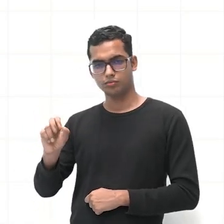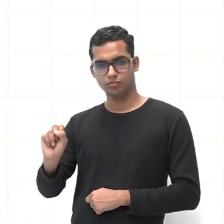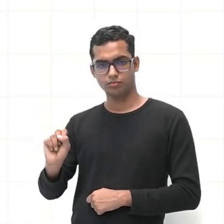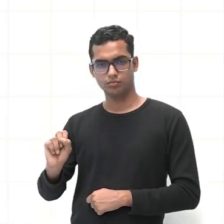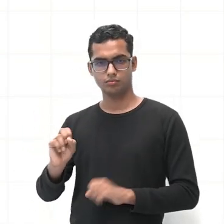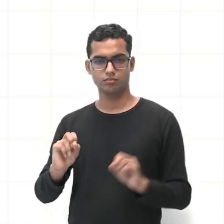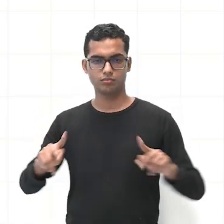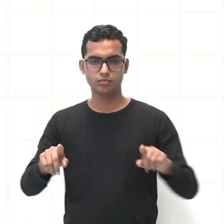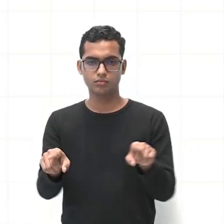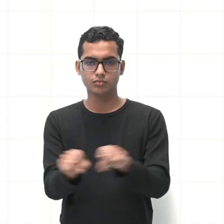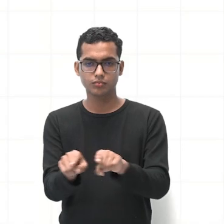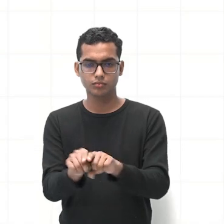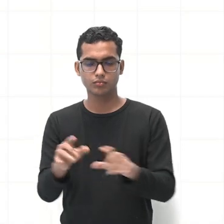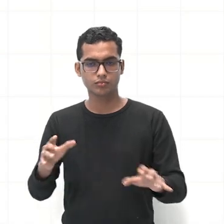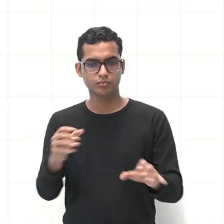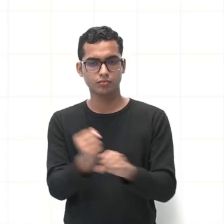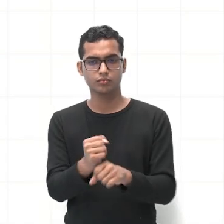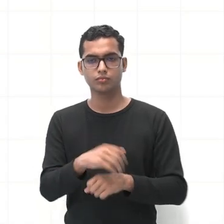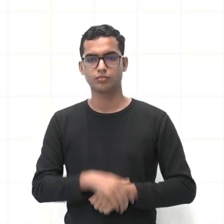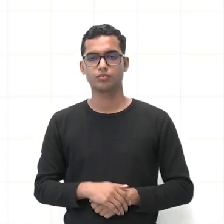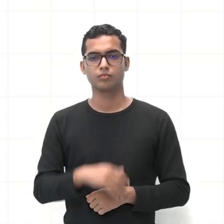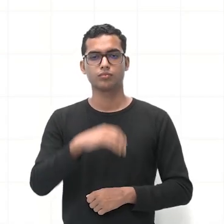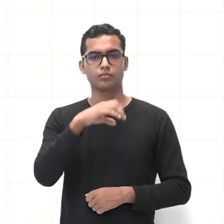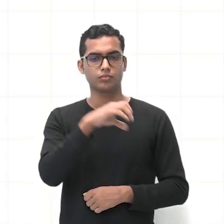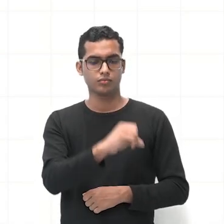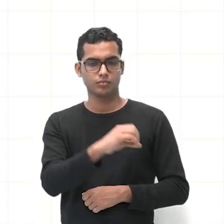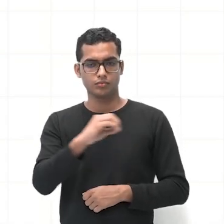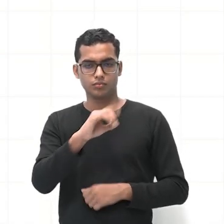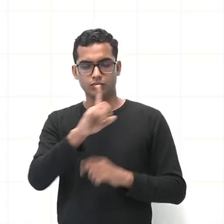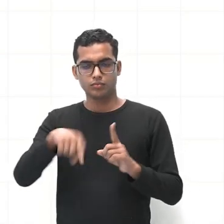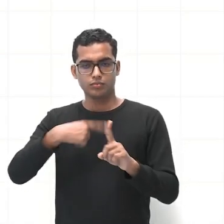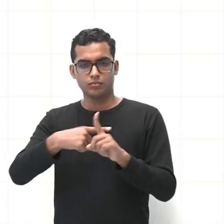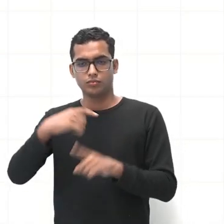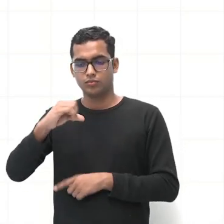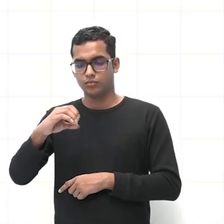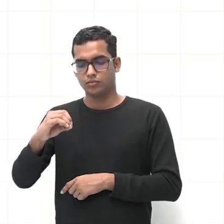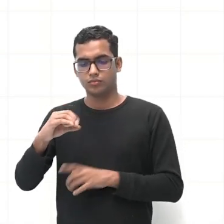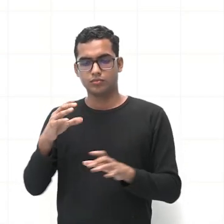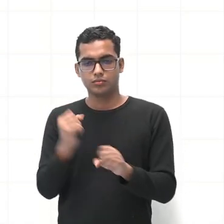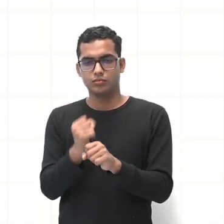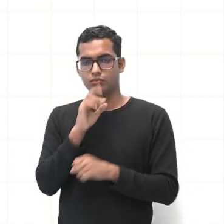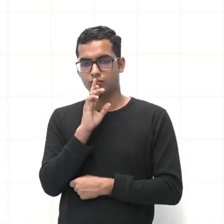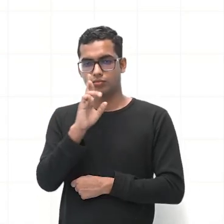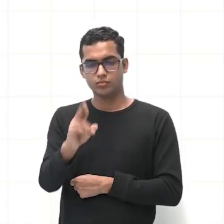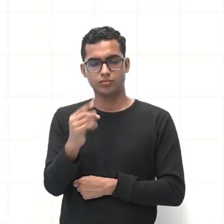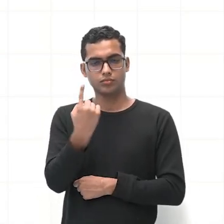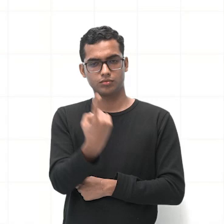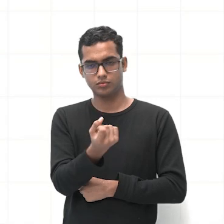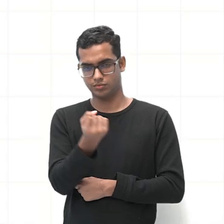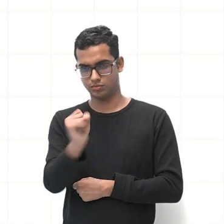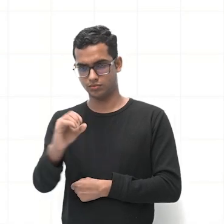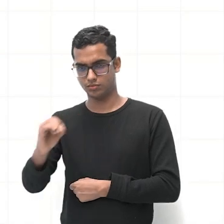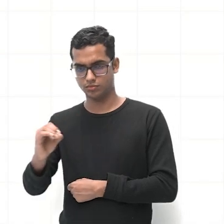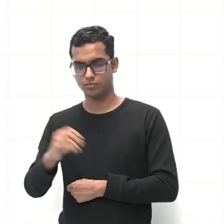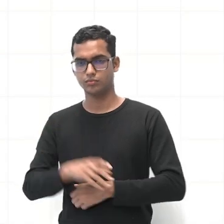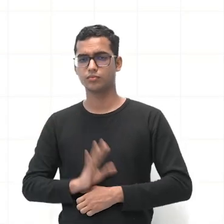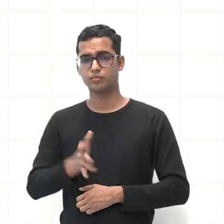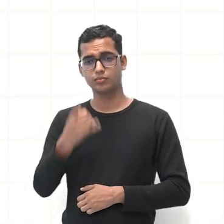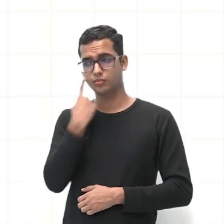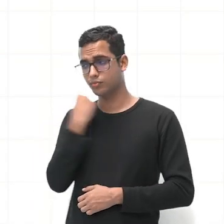90. 90 mais 90, 180. Beleza. Porém, né, nós já vimos